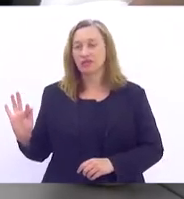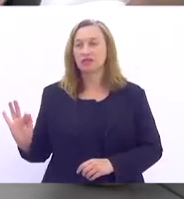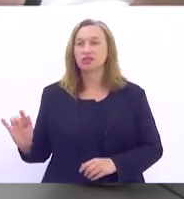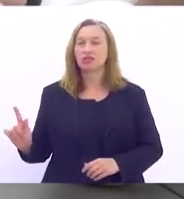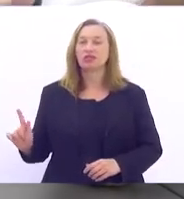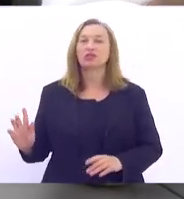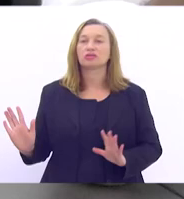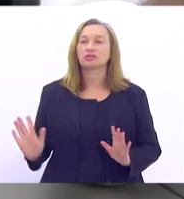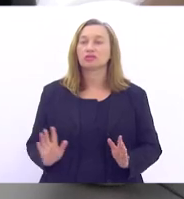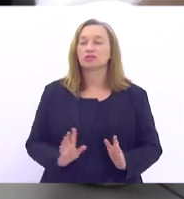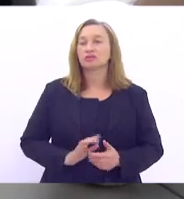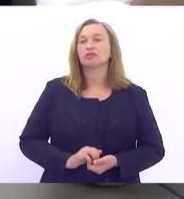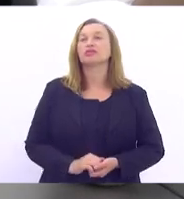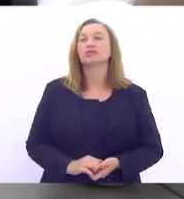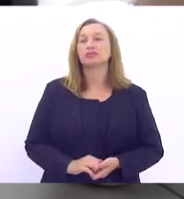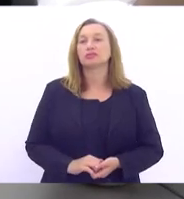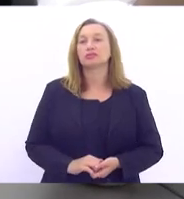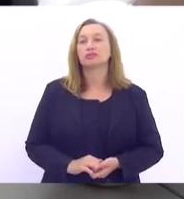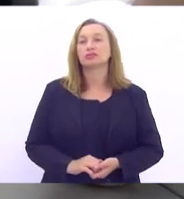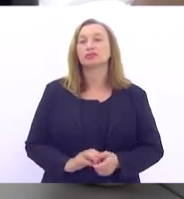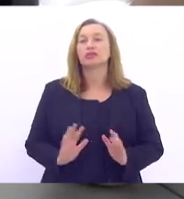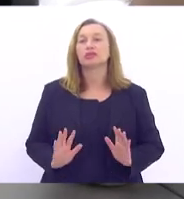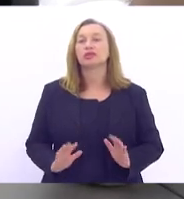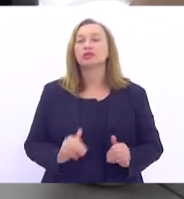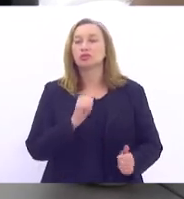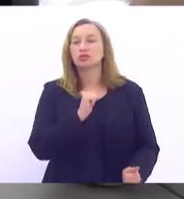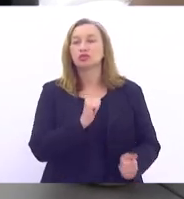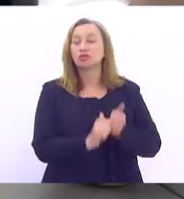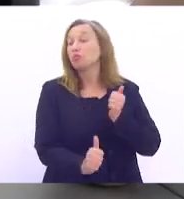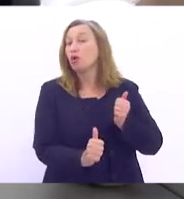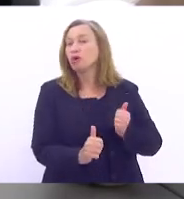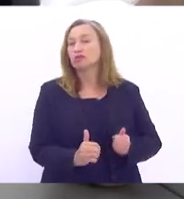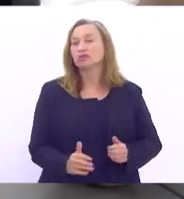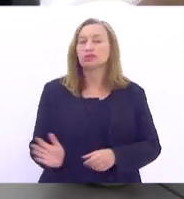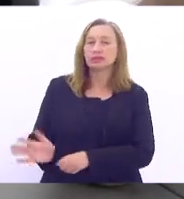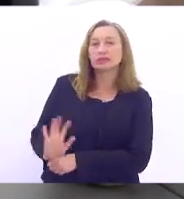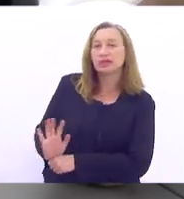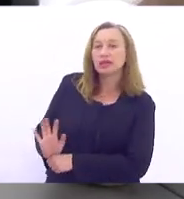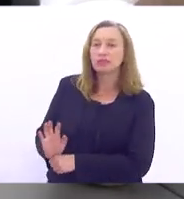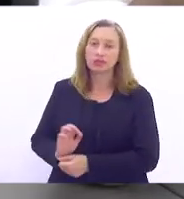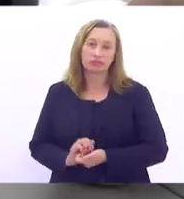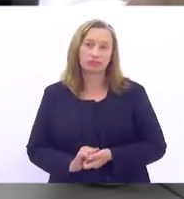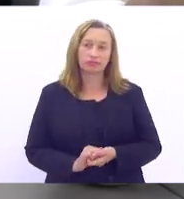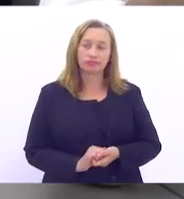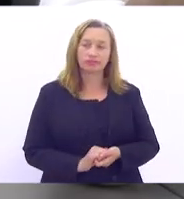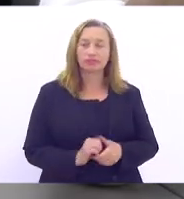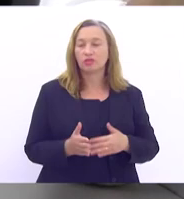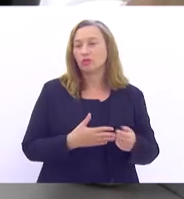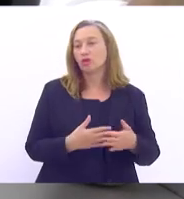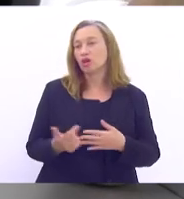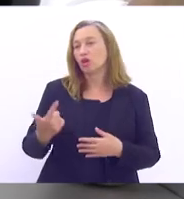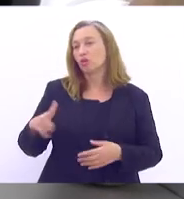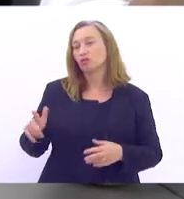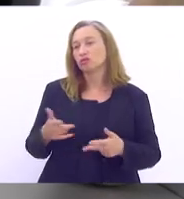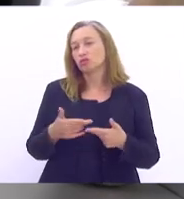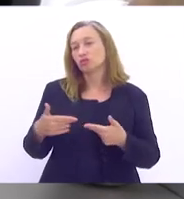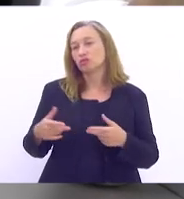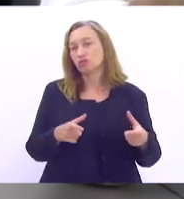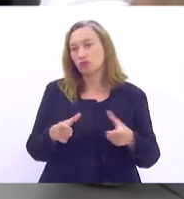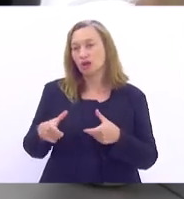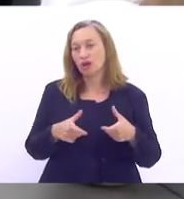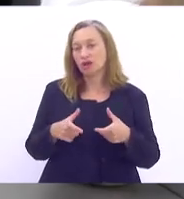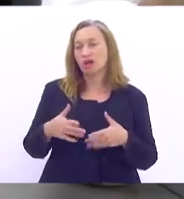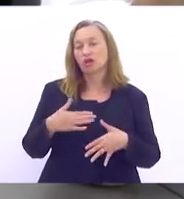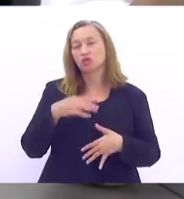em cada coisa, em evento esportivo, em cinema, em qualquer outra coisa. Seria essa a